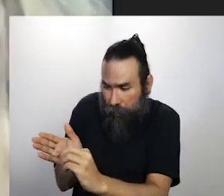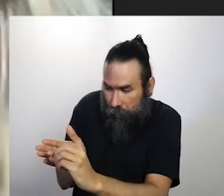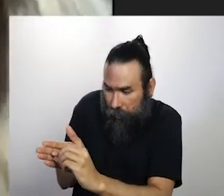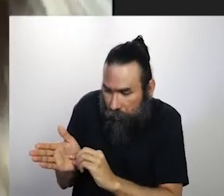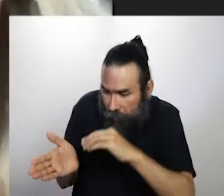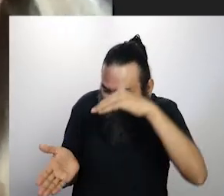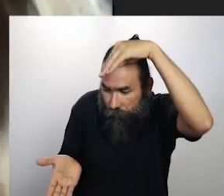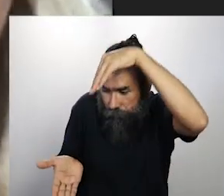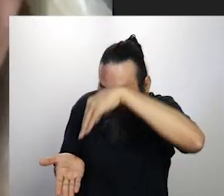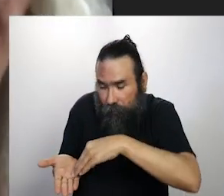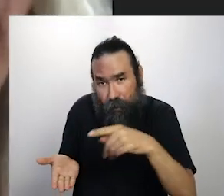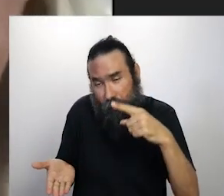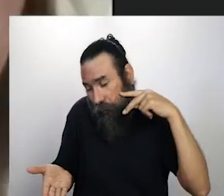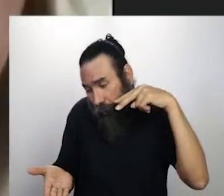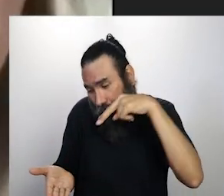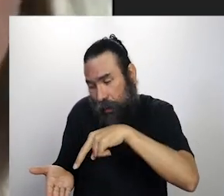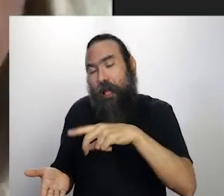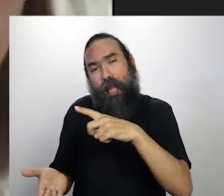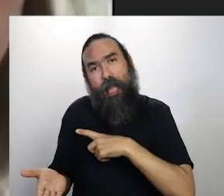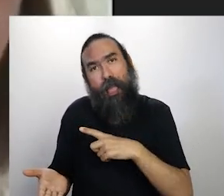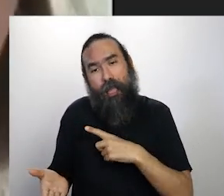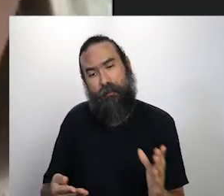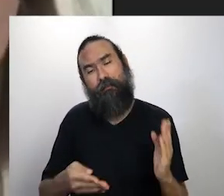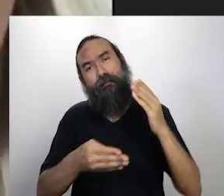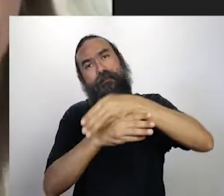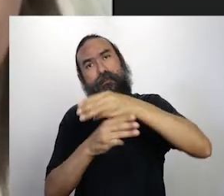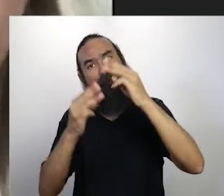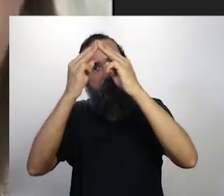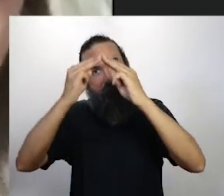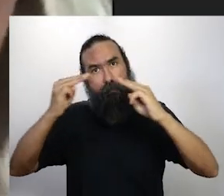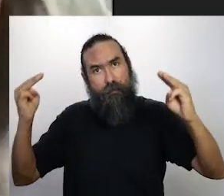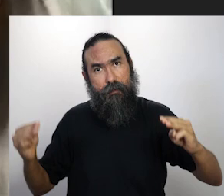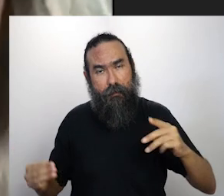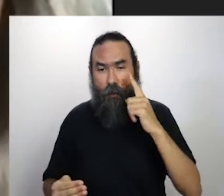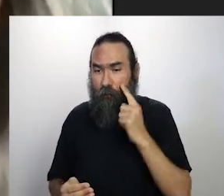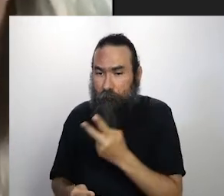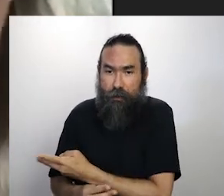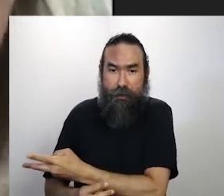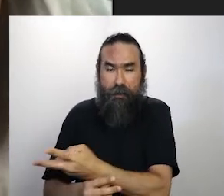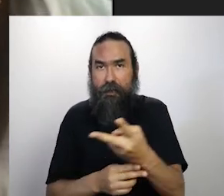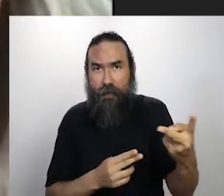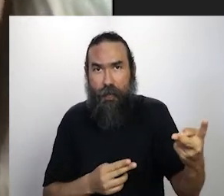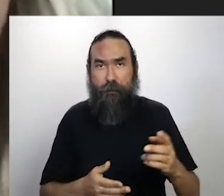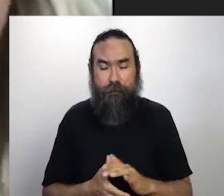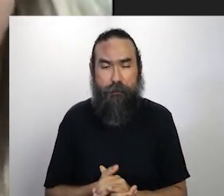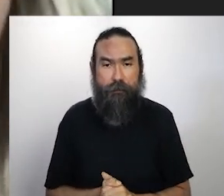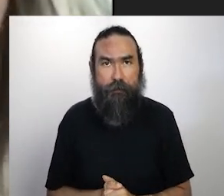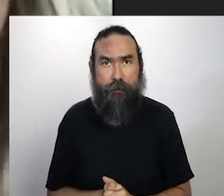repositório, e aí vocês vão poder ver um pouquinho o resultado. Eu vou colocar